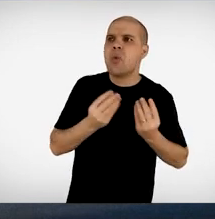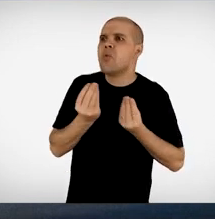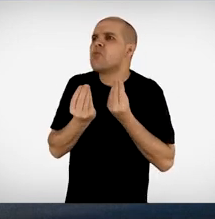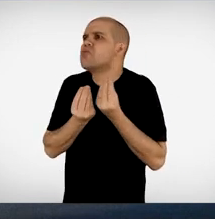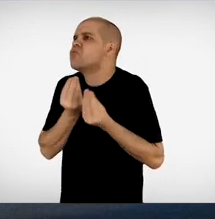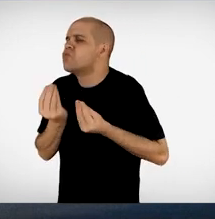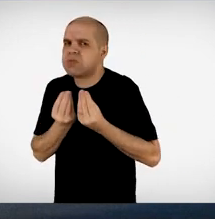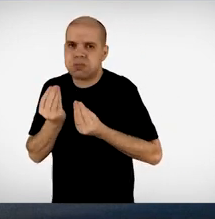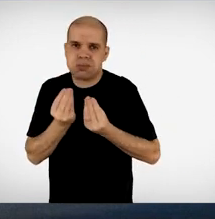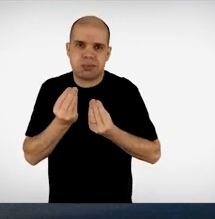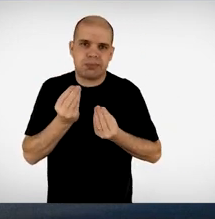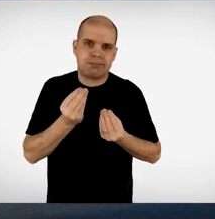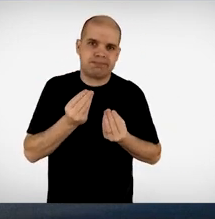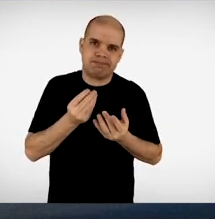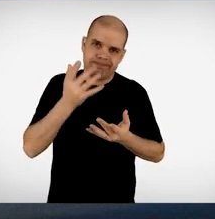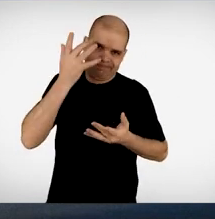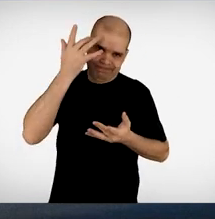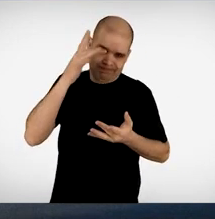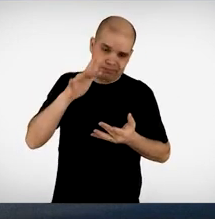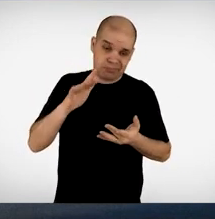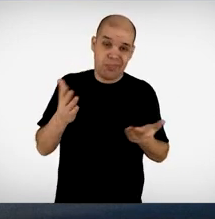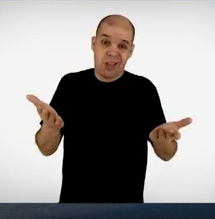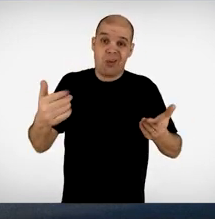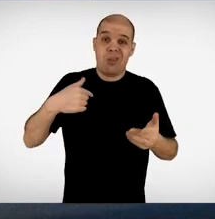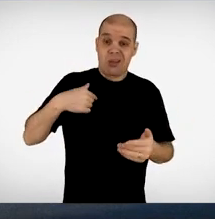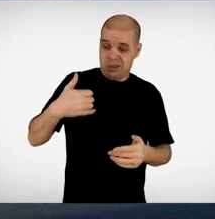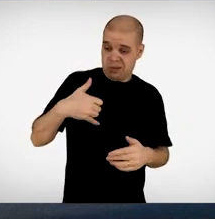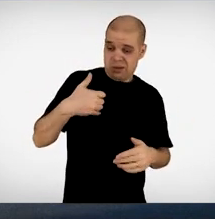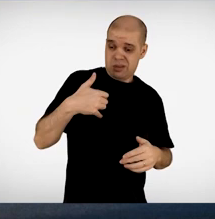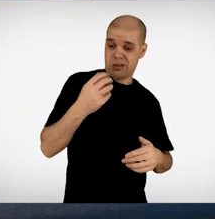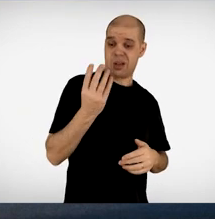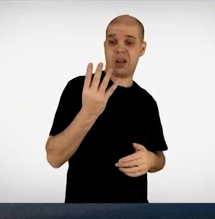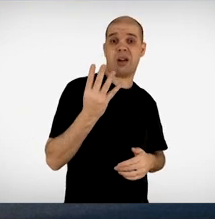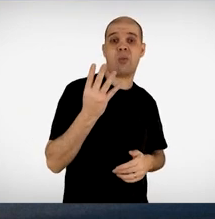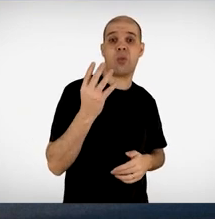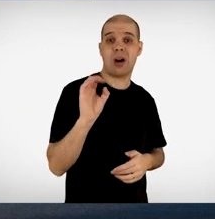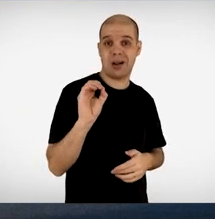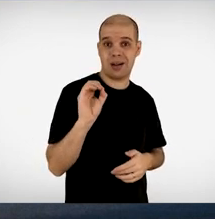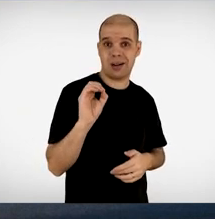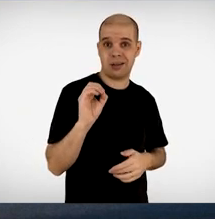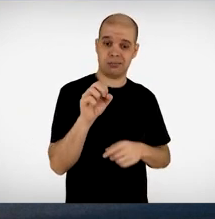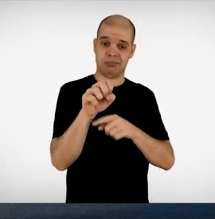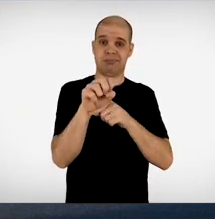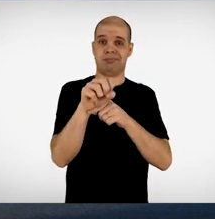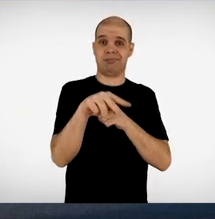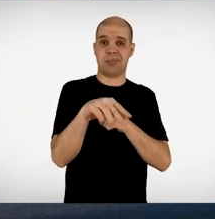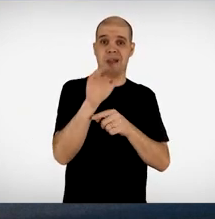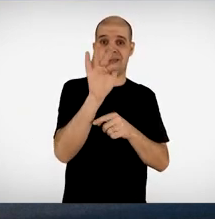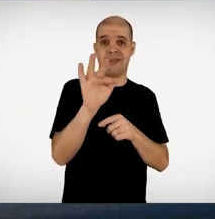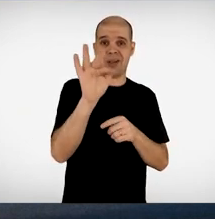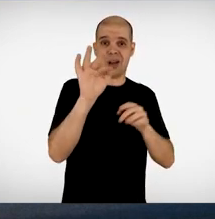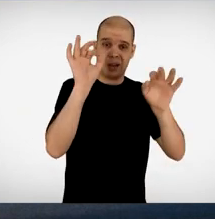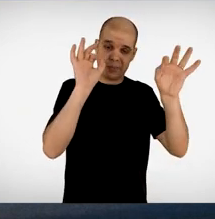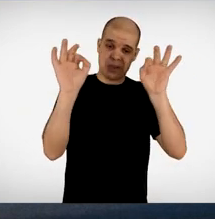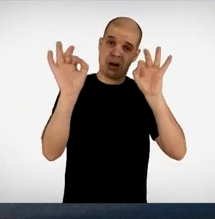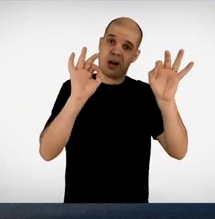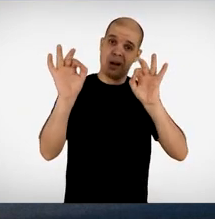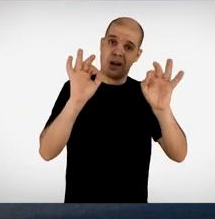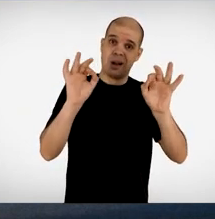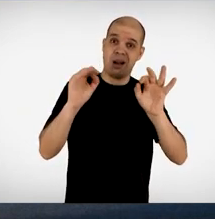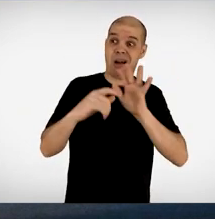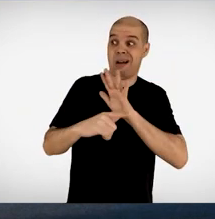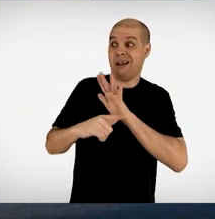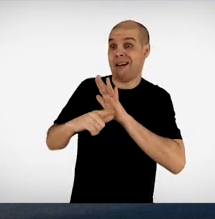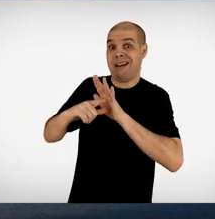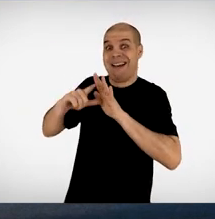40, eu fui estudar psicanálise, que é uma coisa que foi proibida para mim quando eu... Assim, a minha primeira coisa, aos 17, eu não sabia